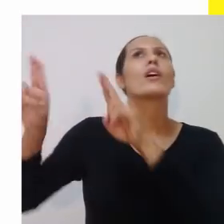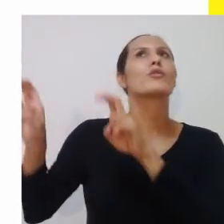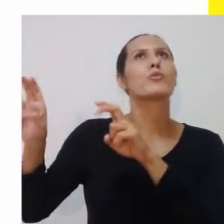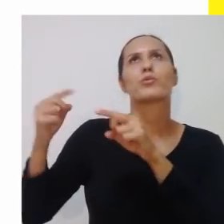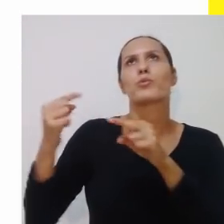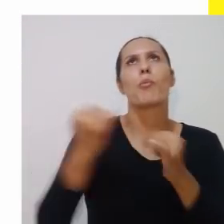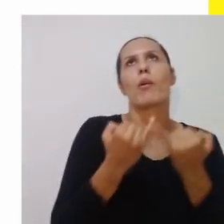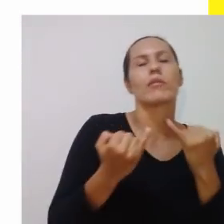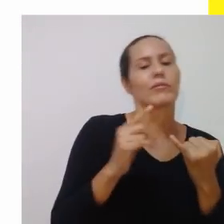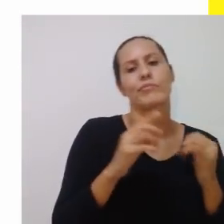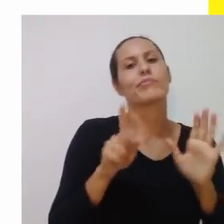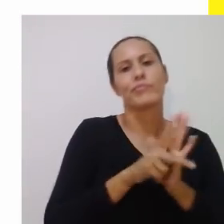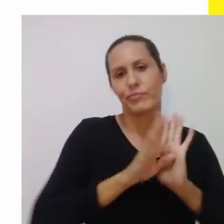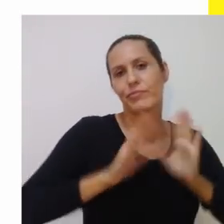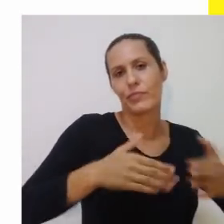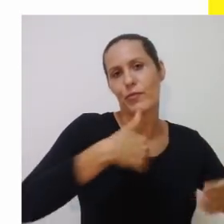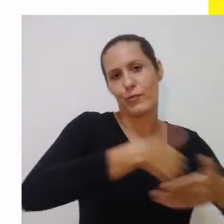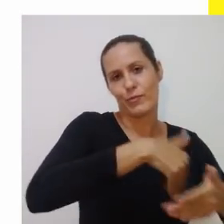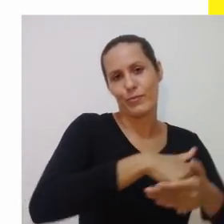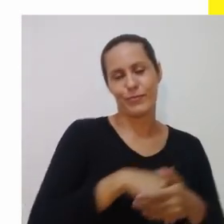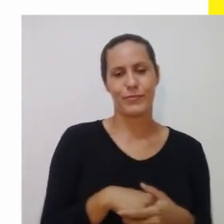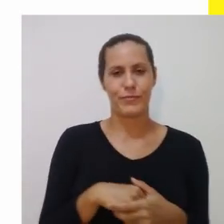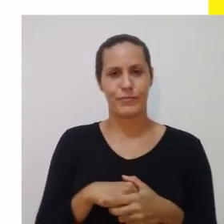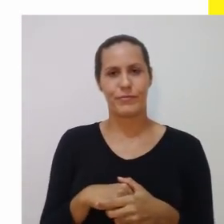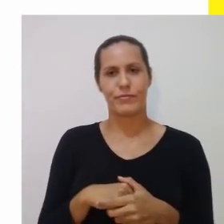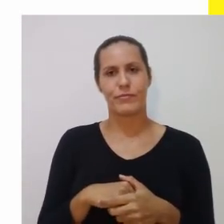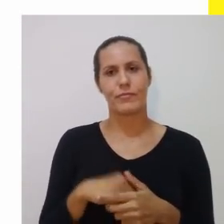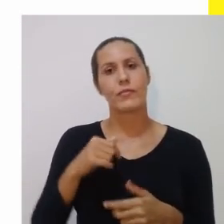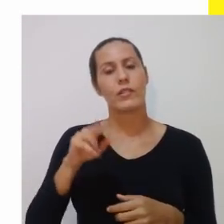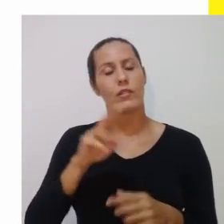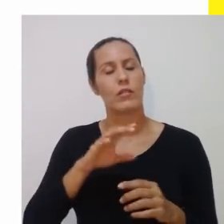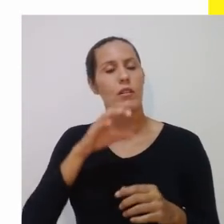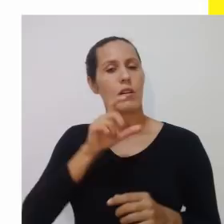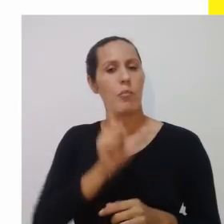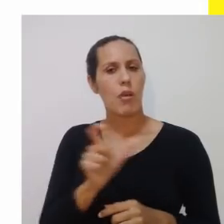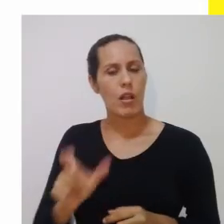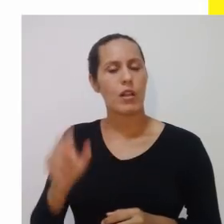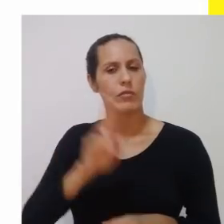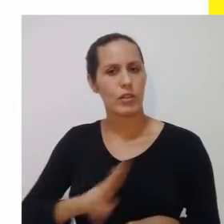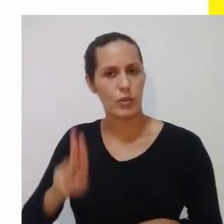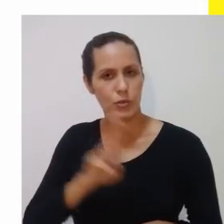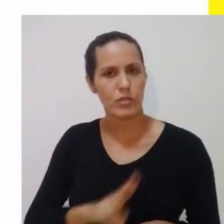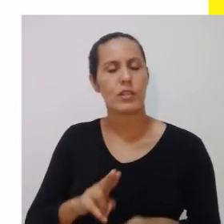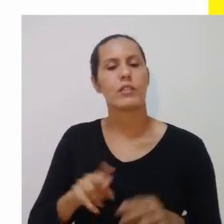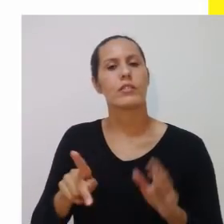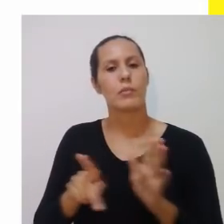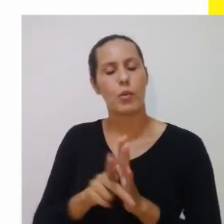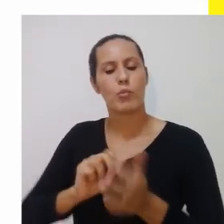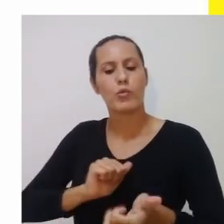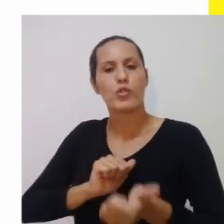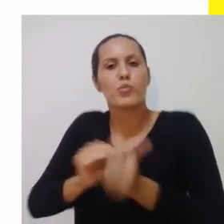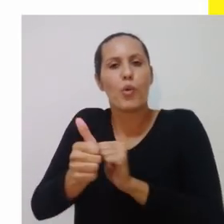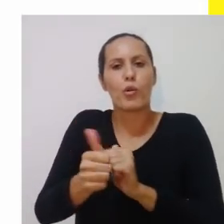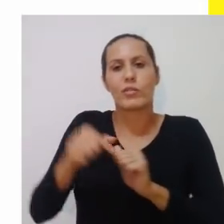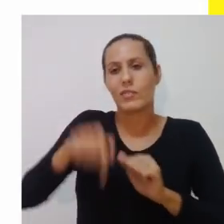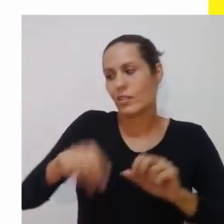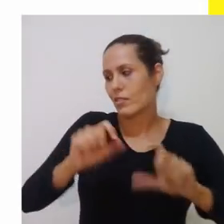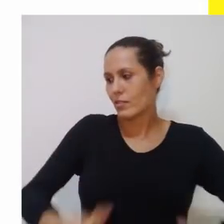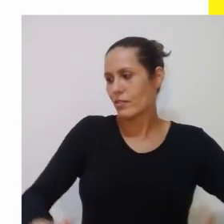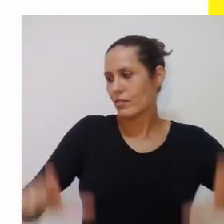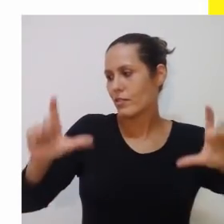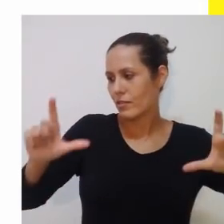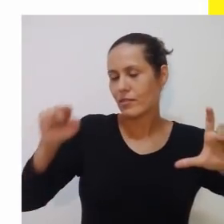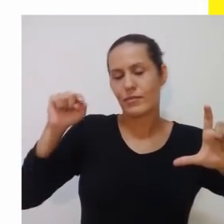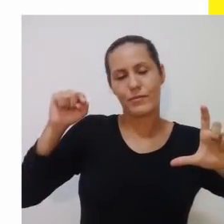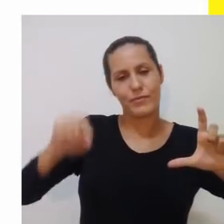Então está aí, com certeza, as palavras que foram utilizadas têm a ver com esse esporte que aparece na tela de